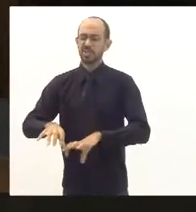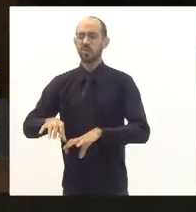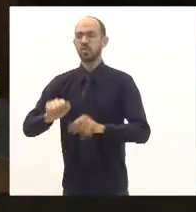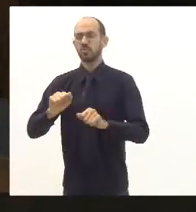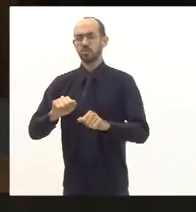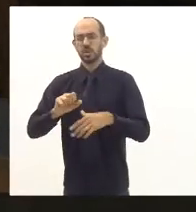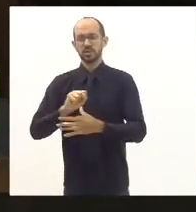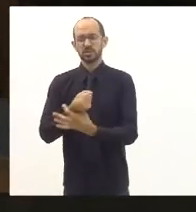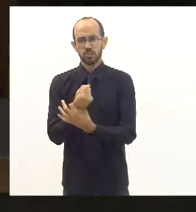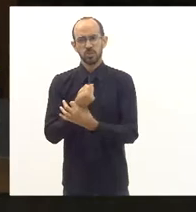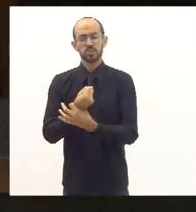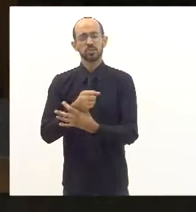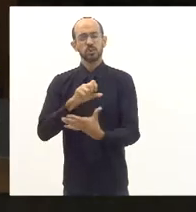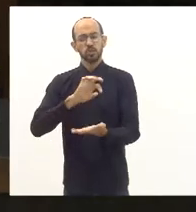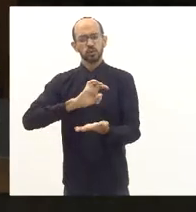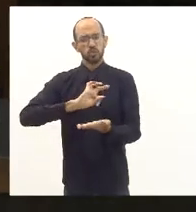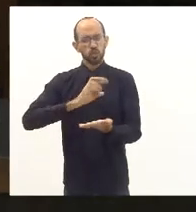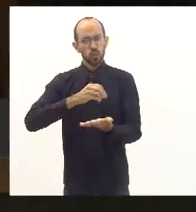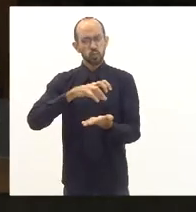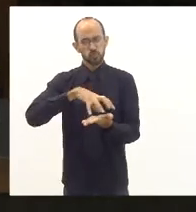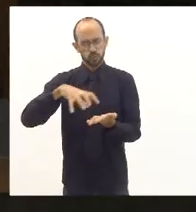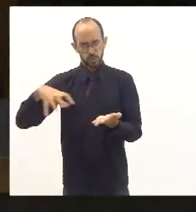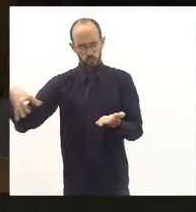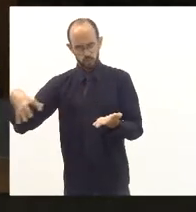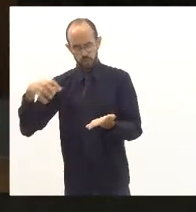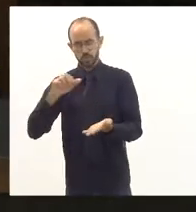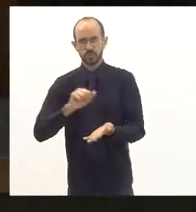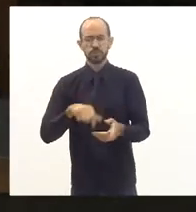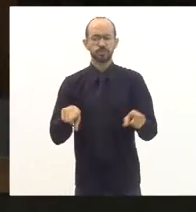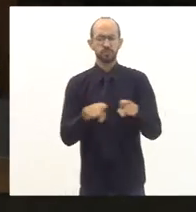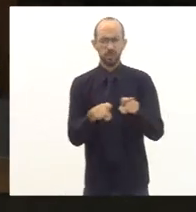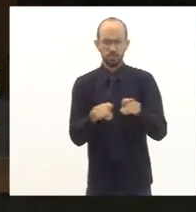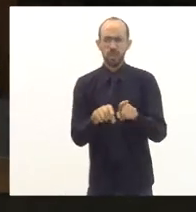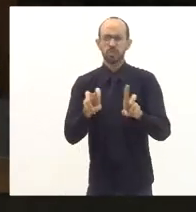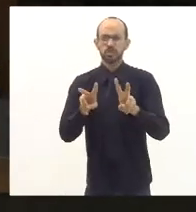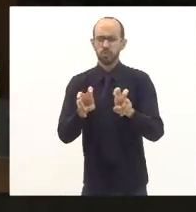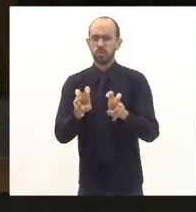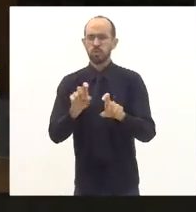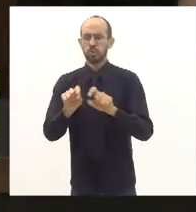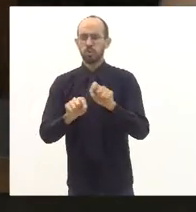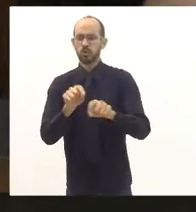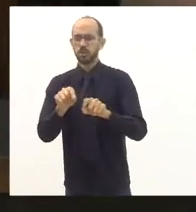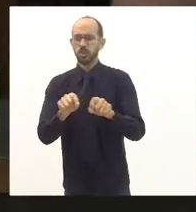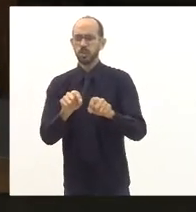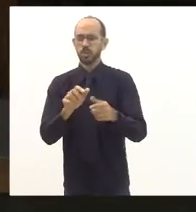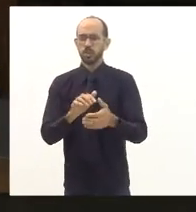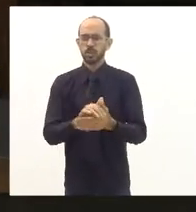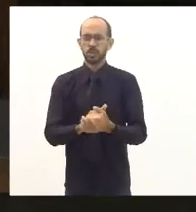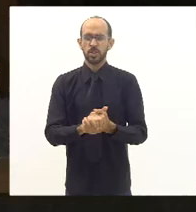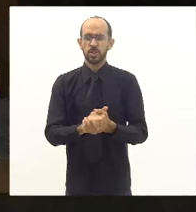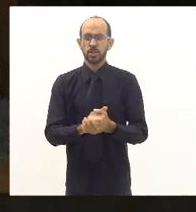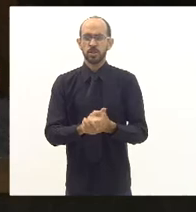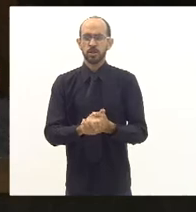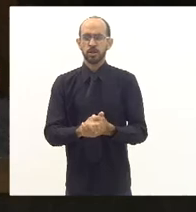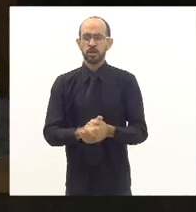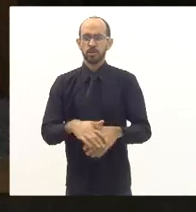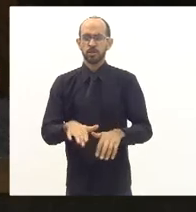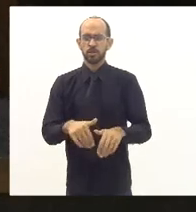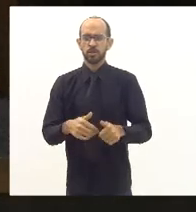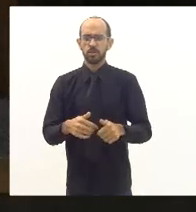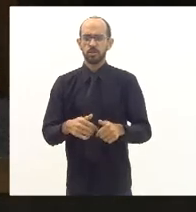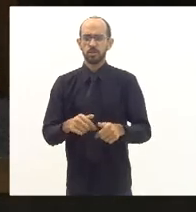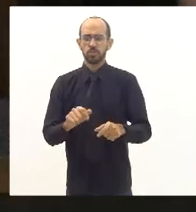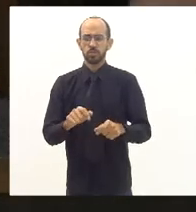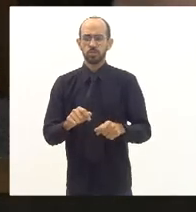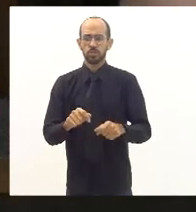na segurança, em todas as áreas. Com relação à cultura, e eu não poderia deixar de falar isso, embora